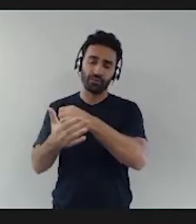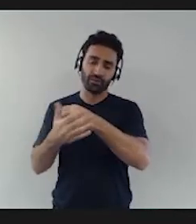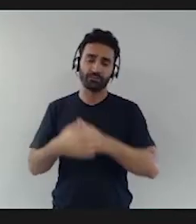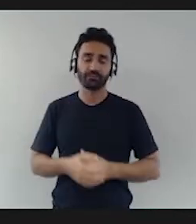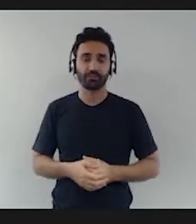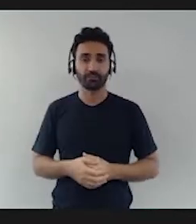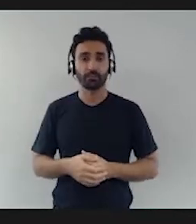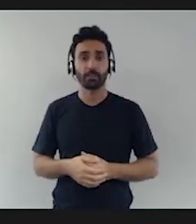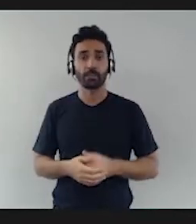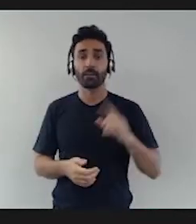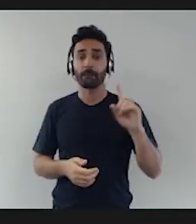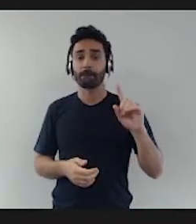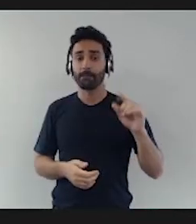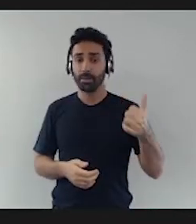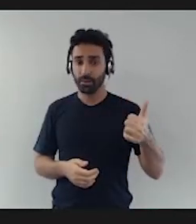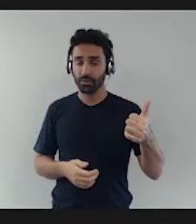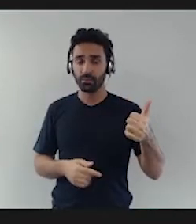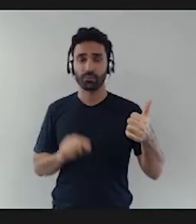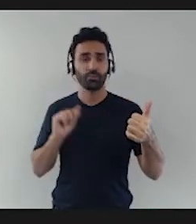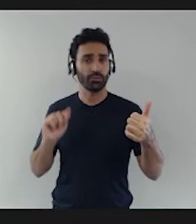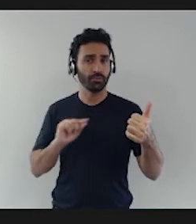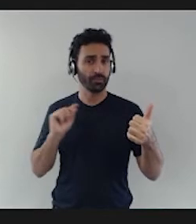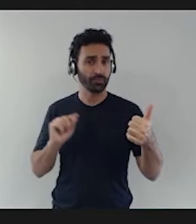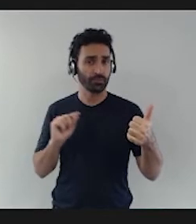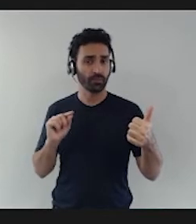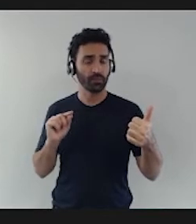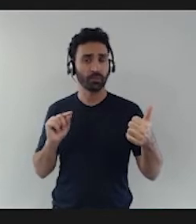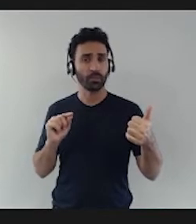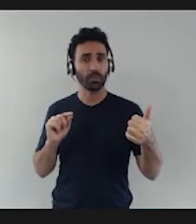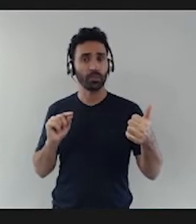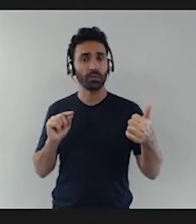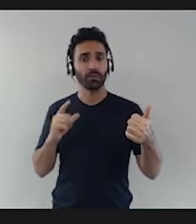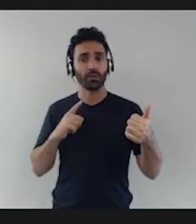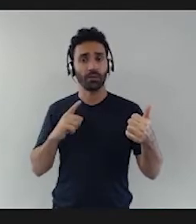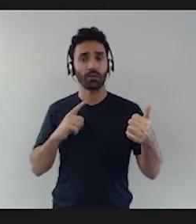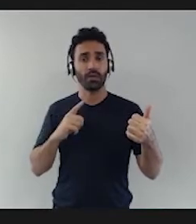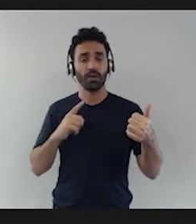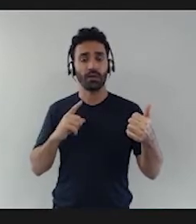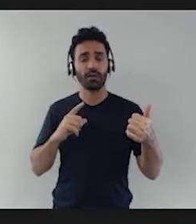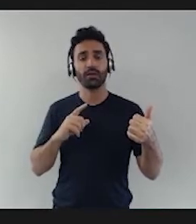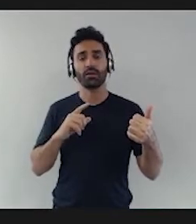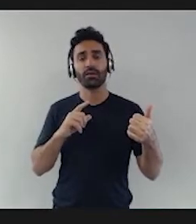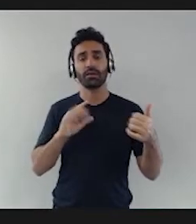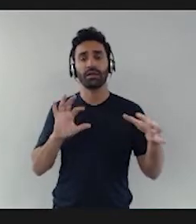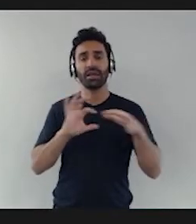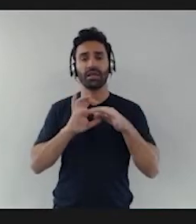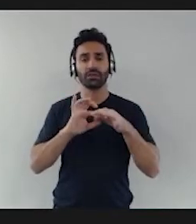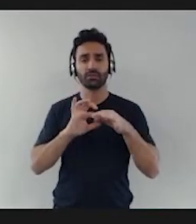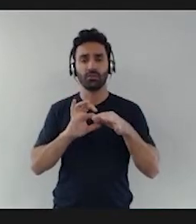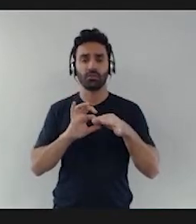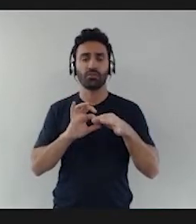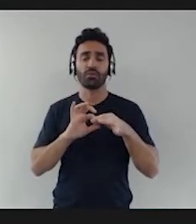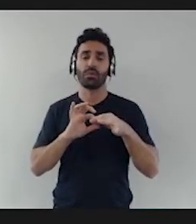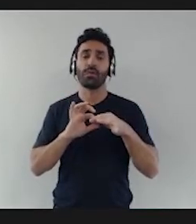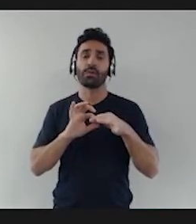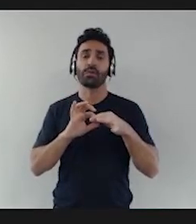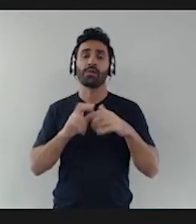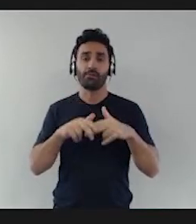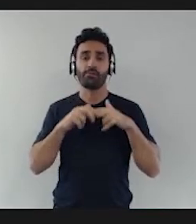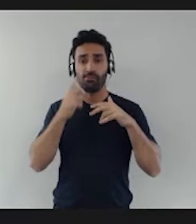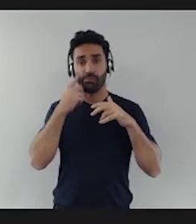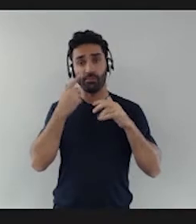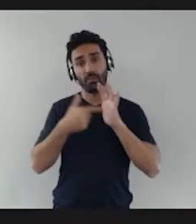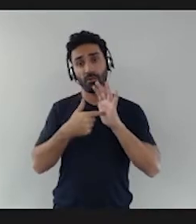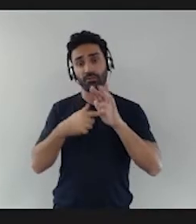primeiro é a interligação. E por isso eu trago aí uma imagem de